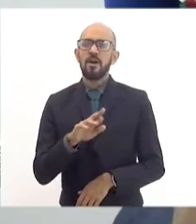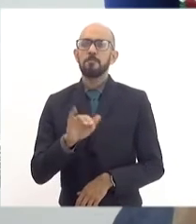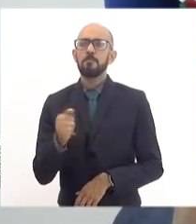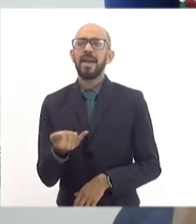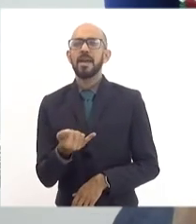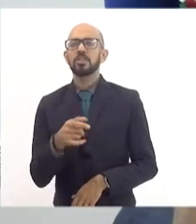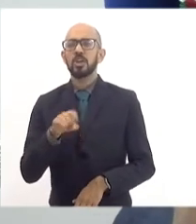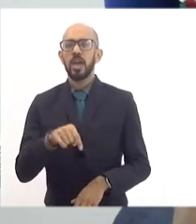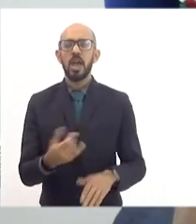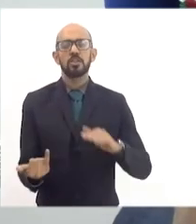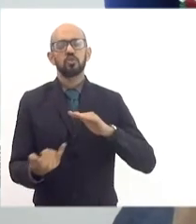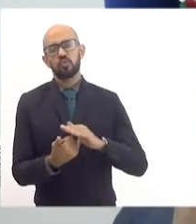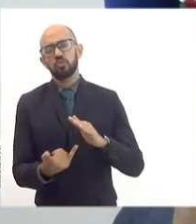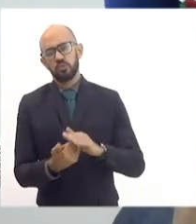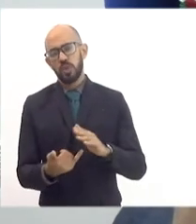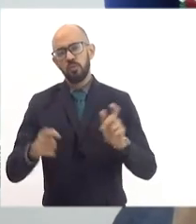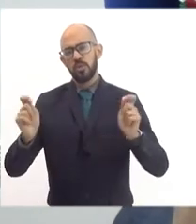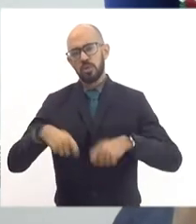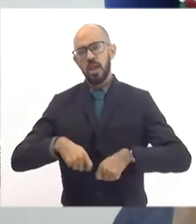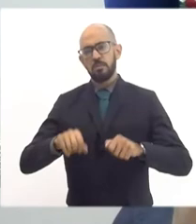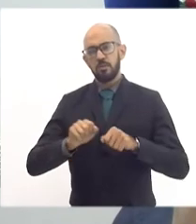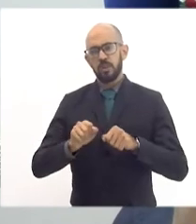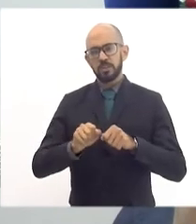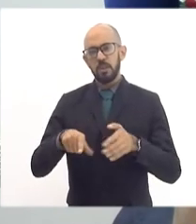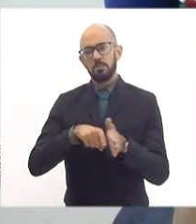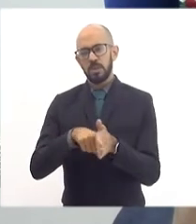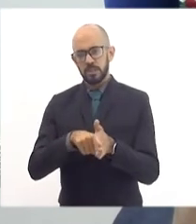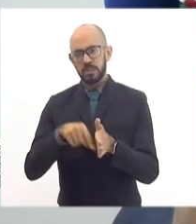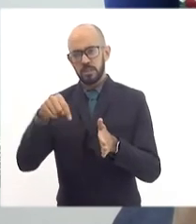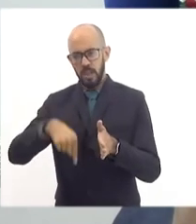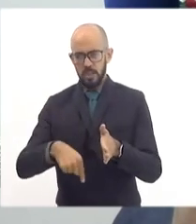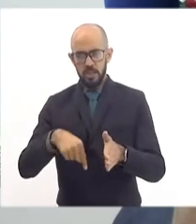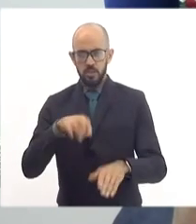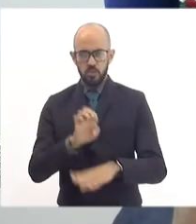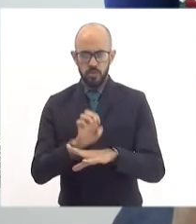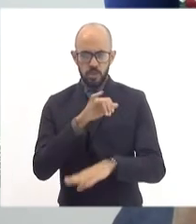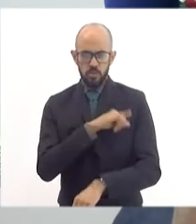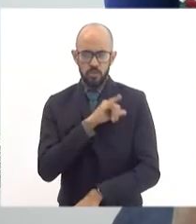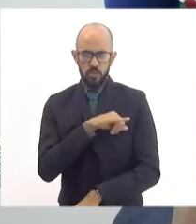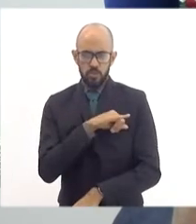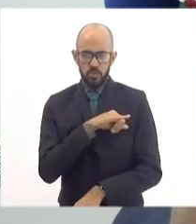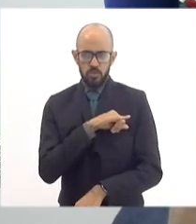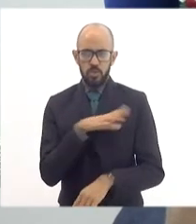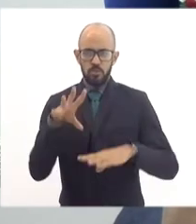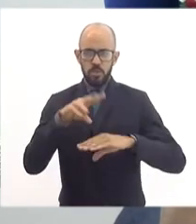instituição para incrementar a pesquisa no nosso Estado. Incrementar,